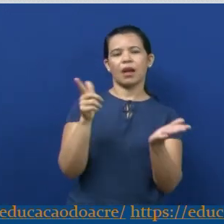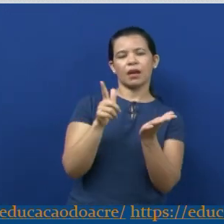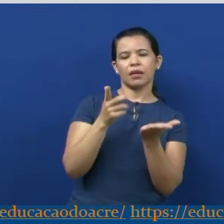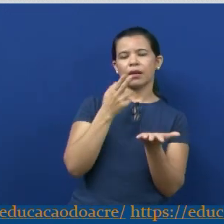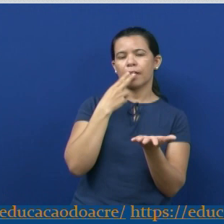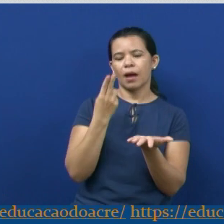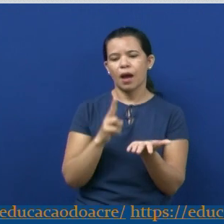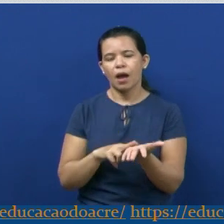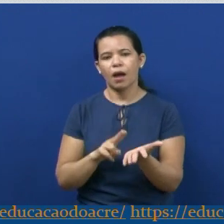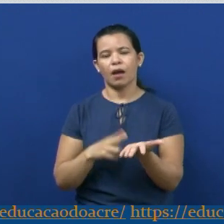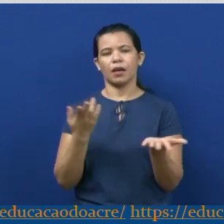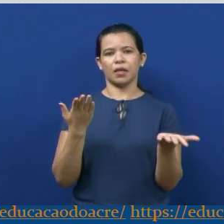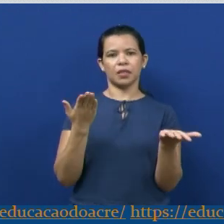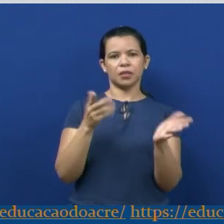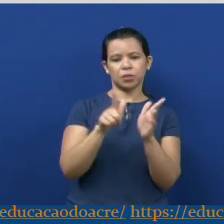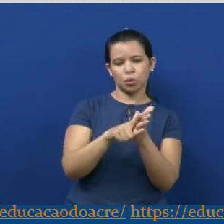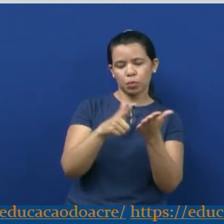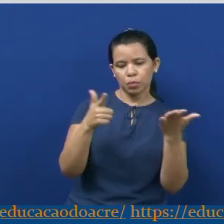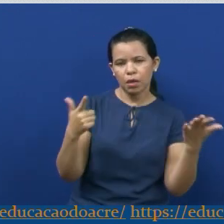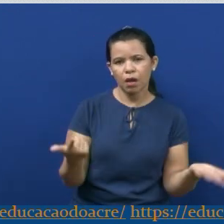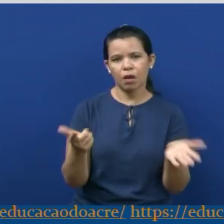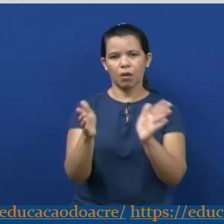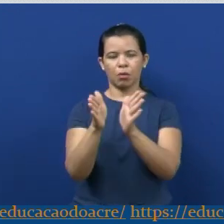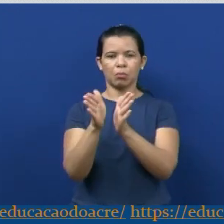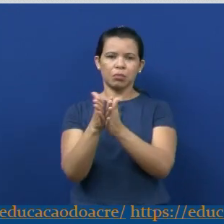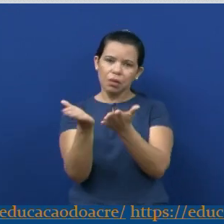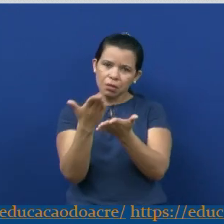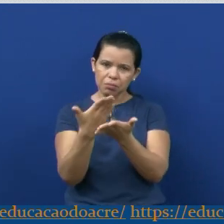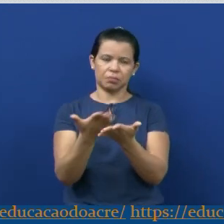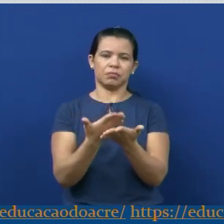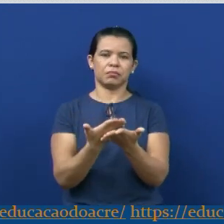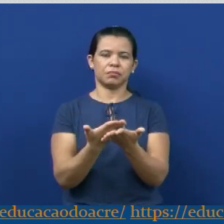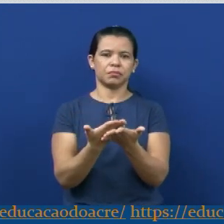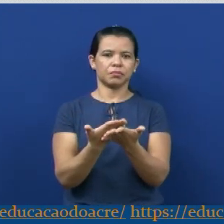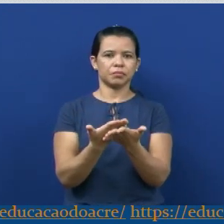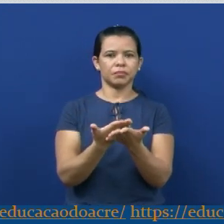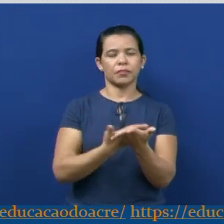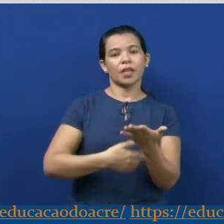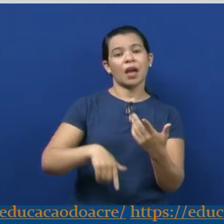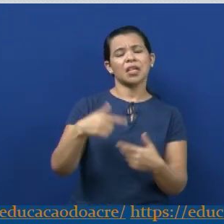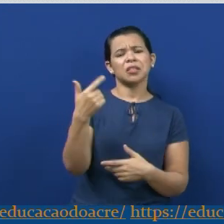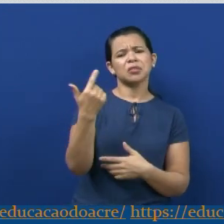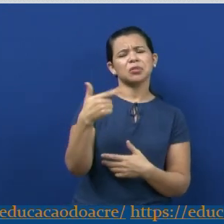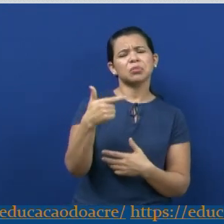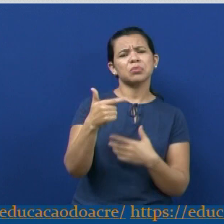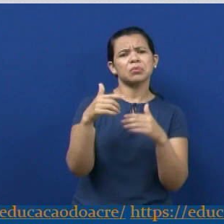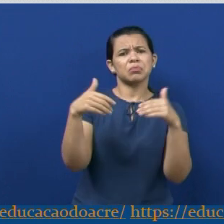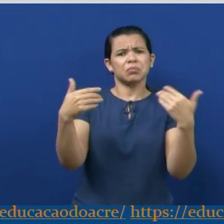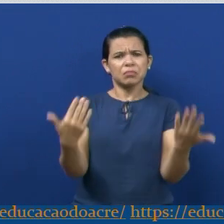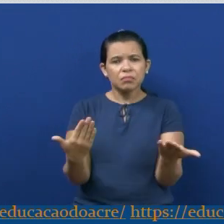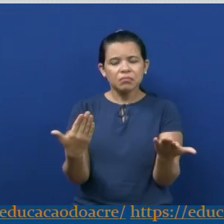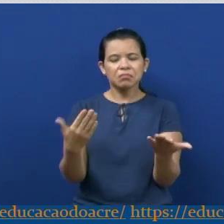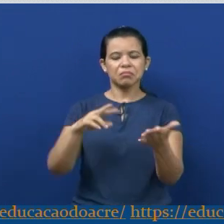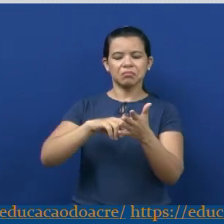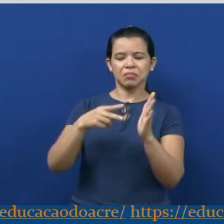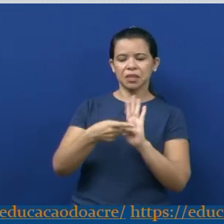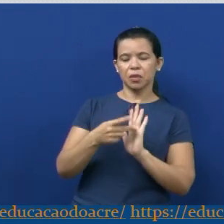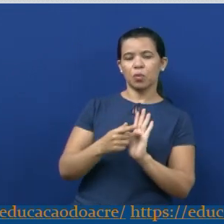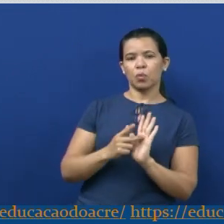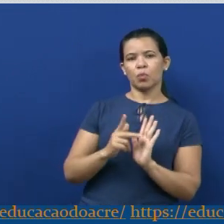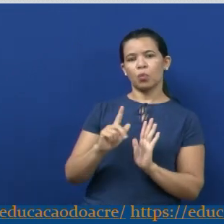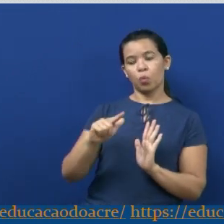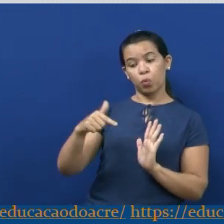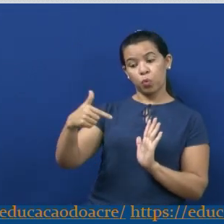as secundárias? As secundárias são investigações de outros historiadores com base